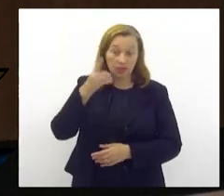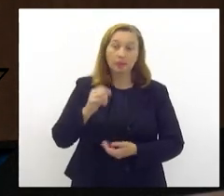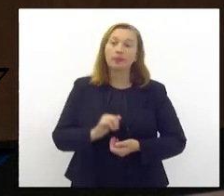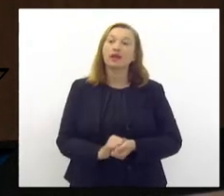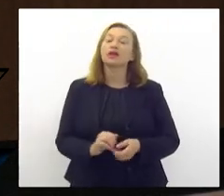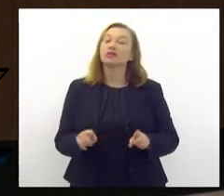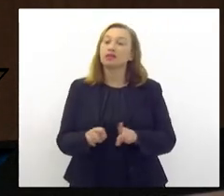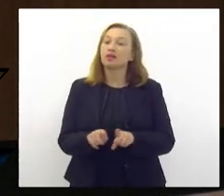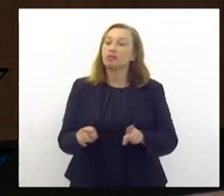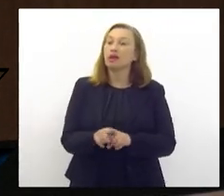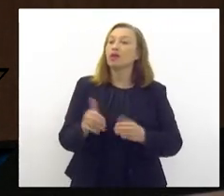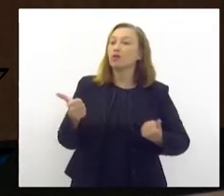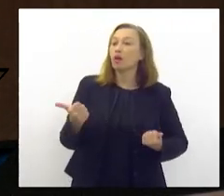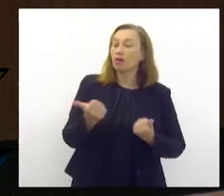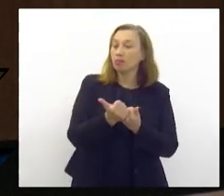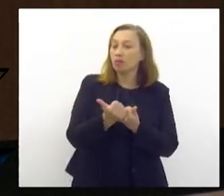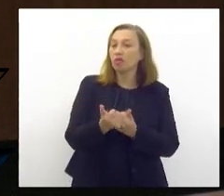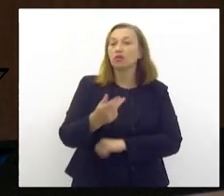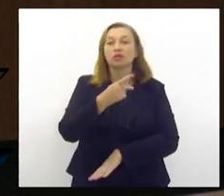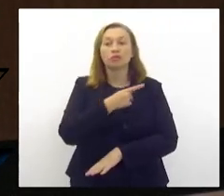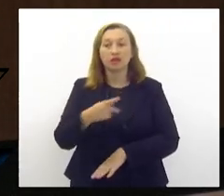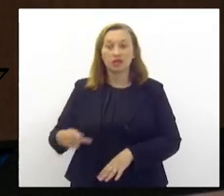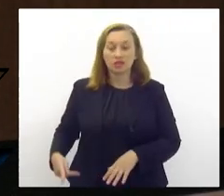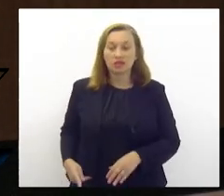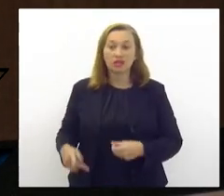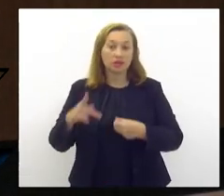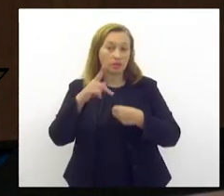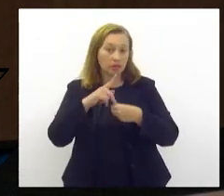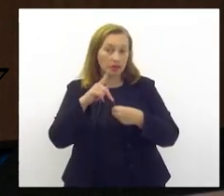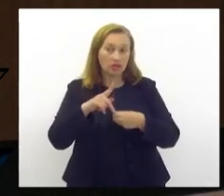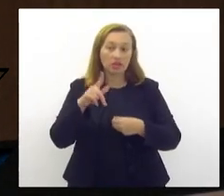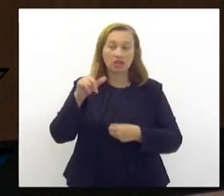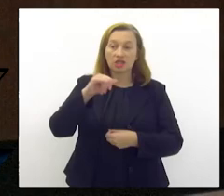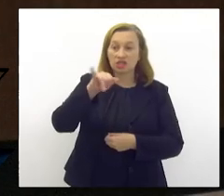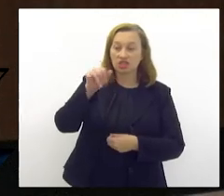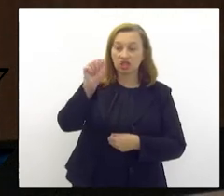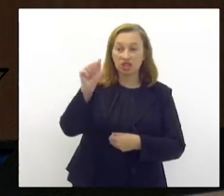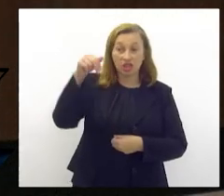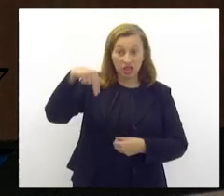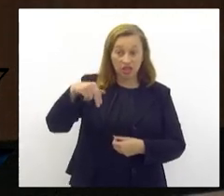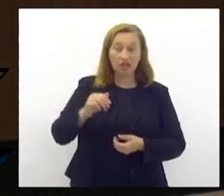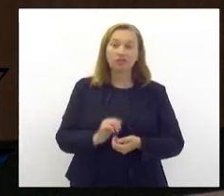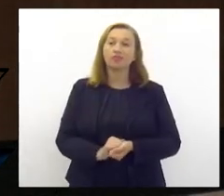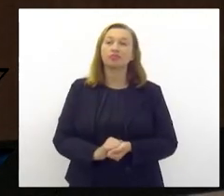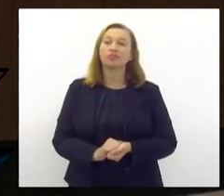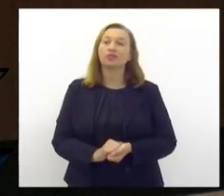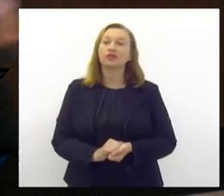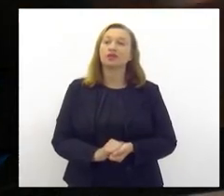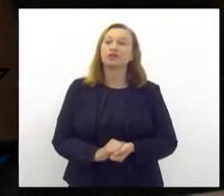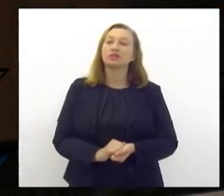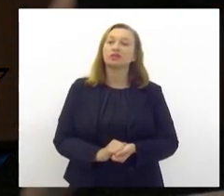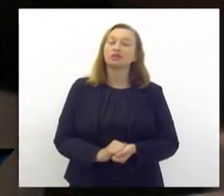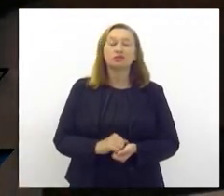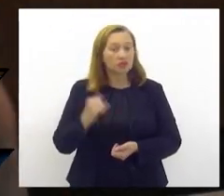Contaremos com a presença do presidente da Petrobras, Jean Paul Prates, e acho que vai ser